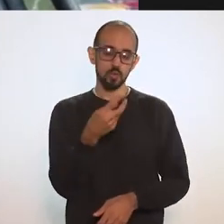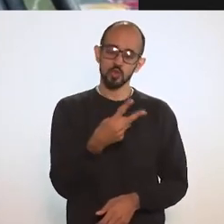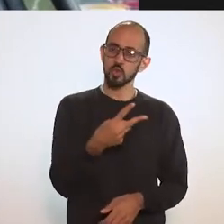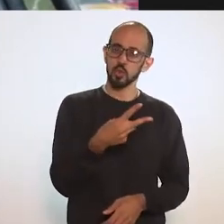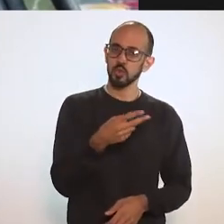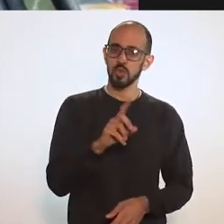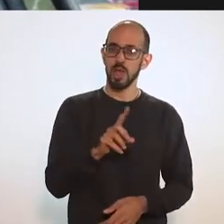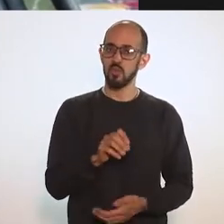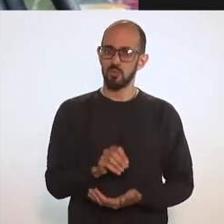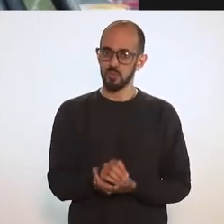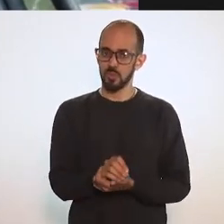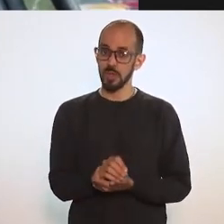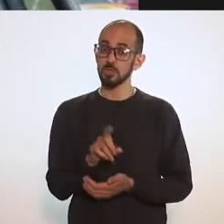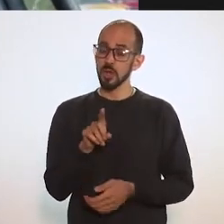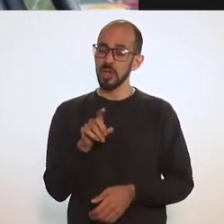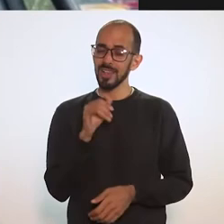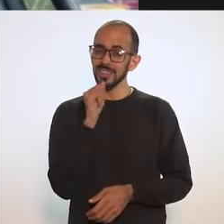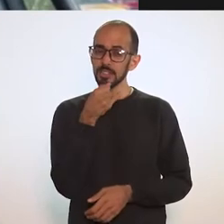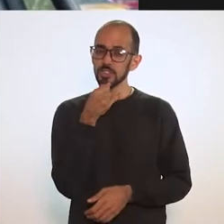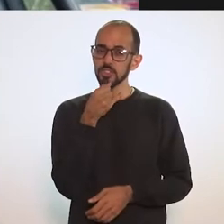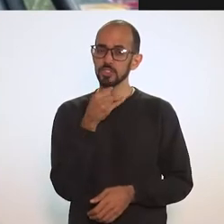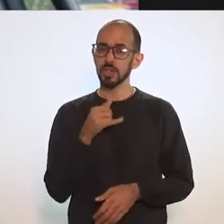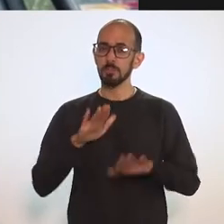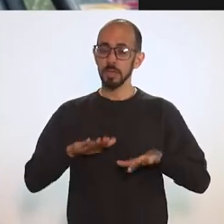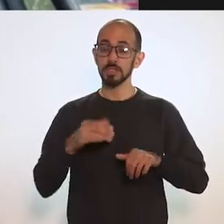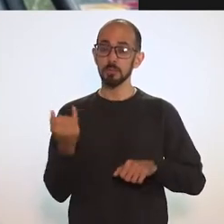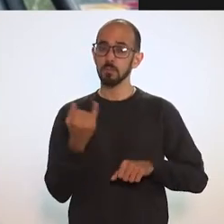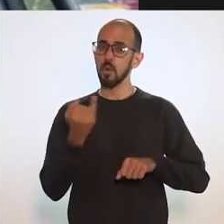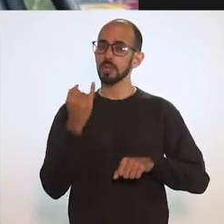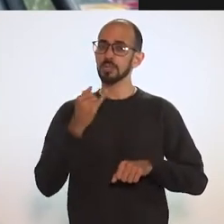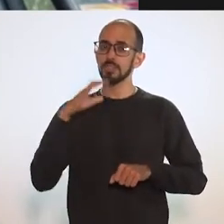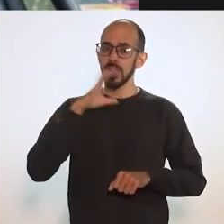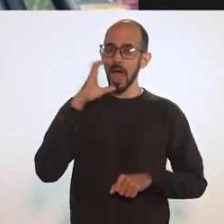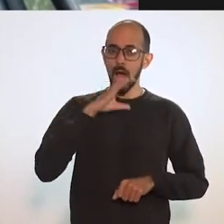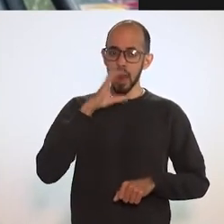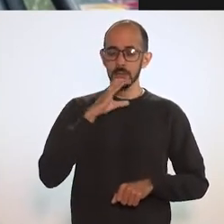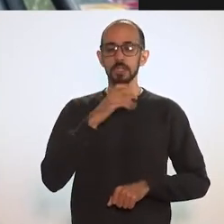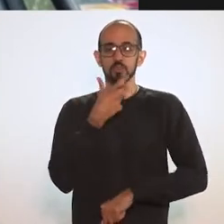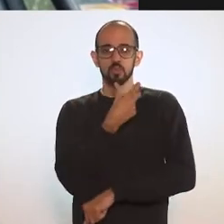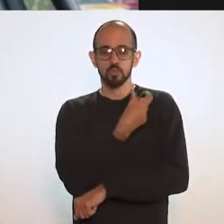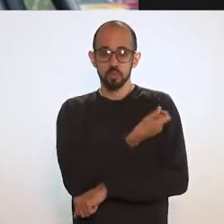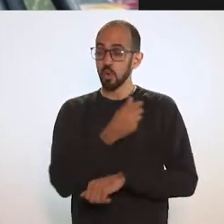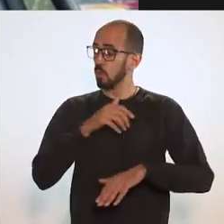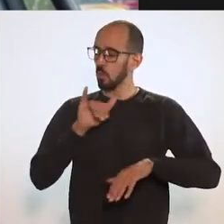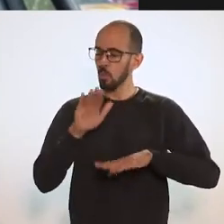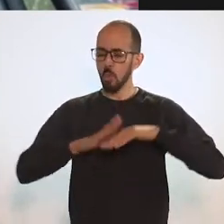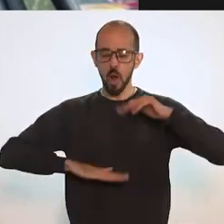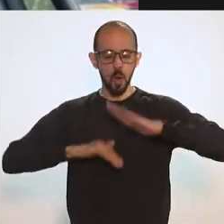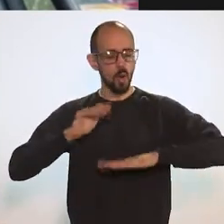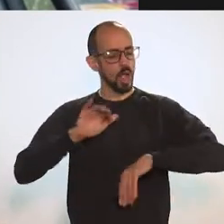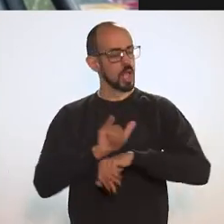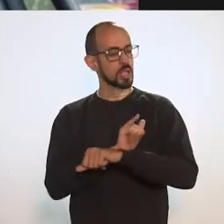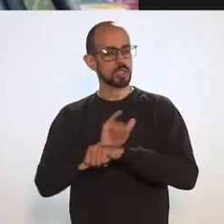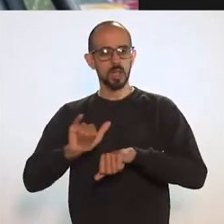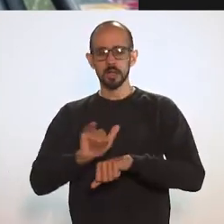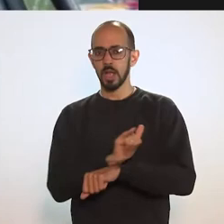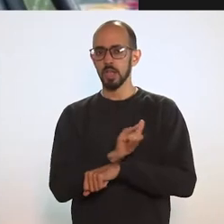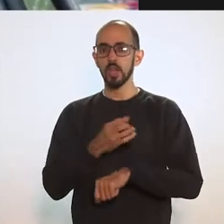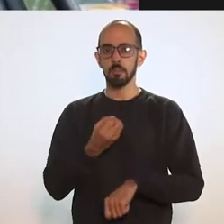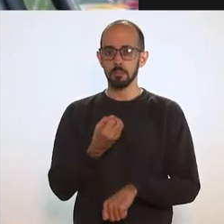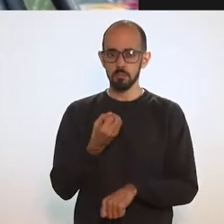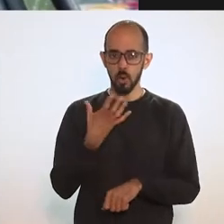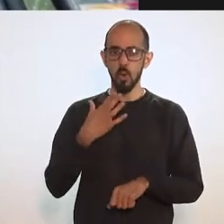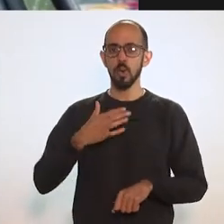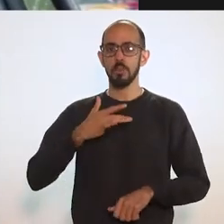o importante agora é que a gente otimize a chegada da vacina. Todos os meios são bem-vindos. É uma pena que não seja via